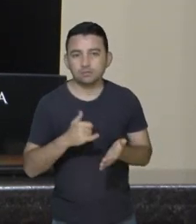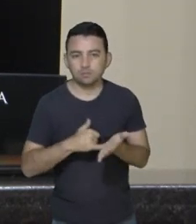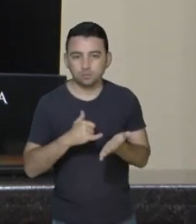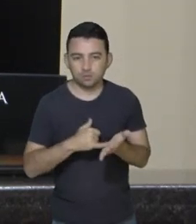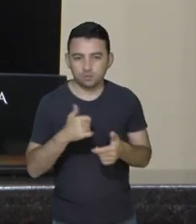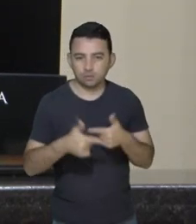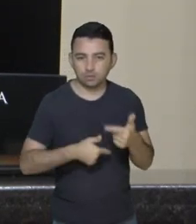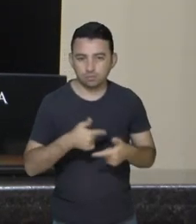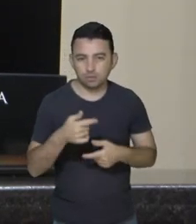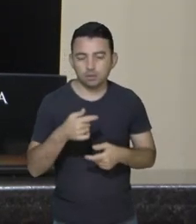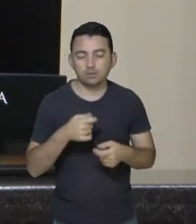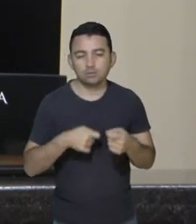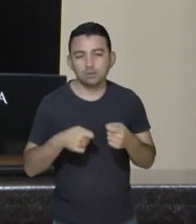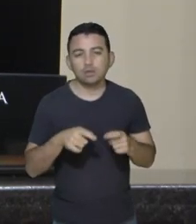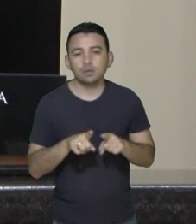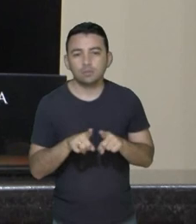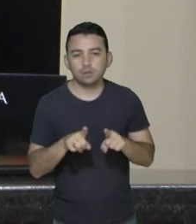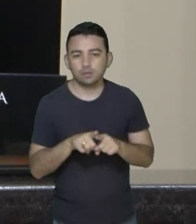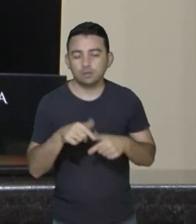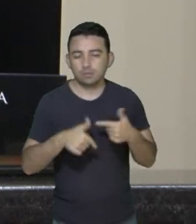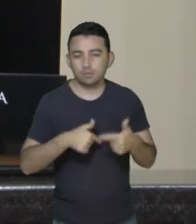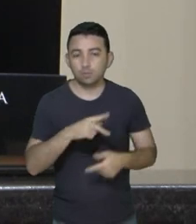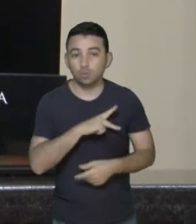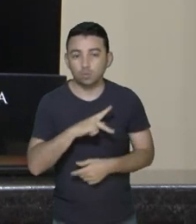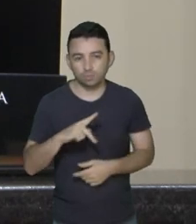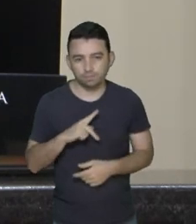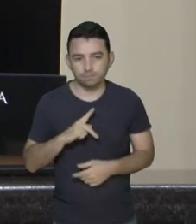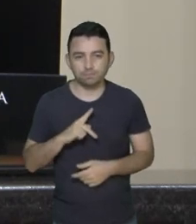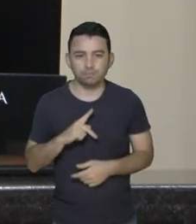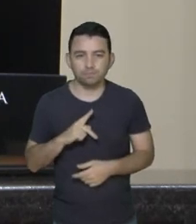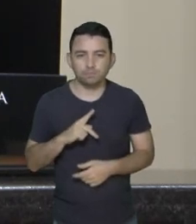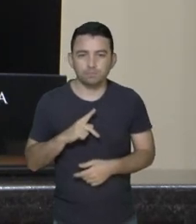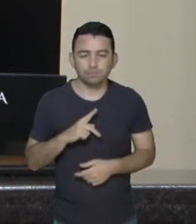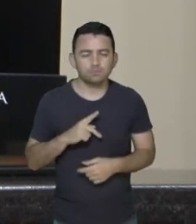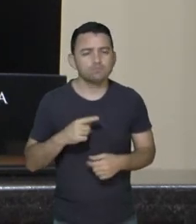Trabalho e Administração e Serviço Público. Em discussão?